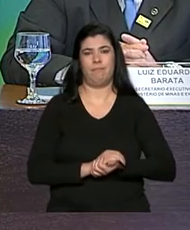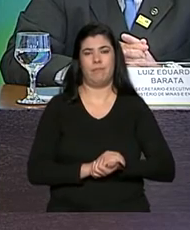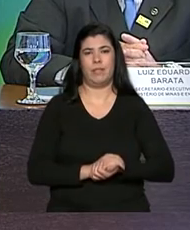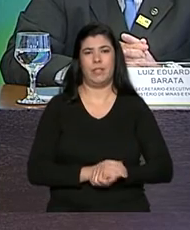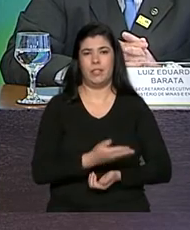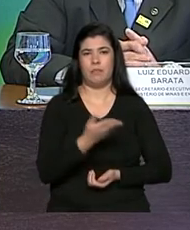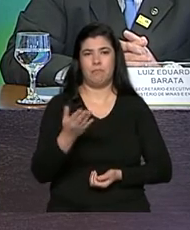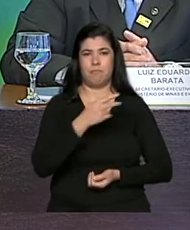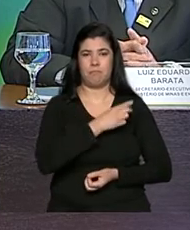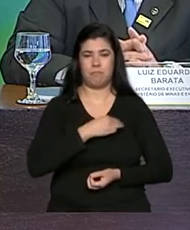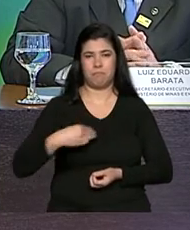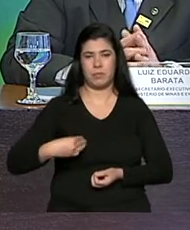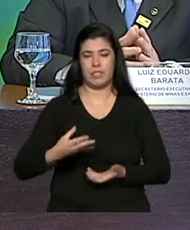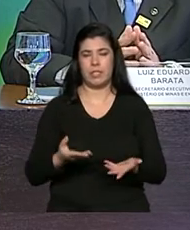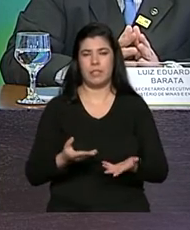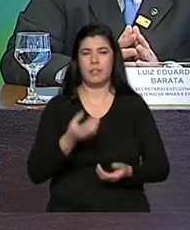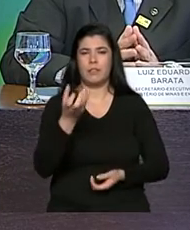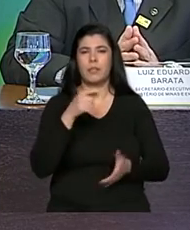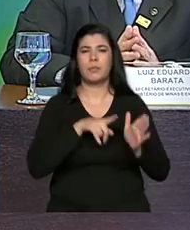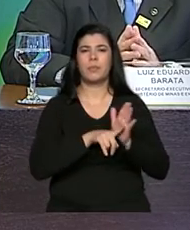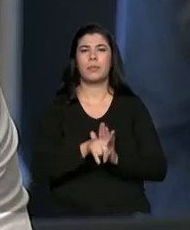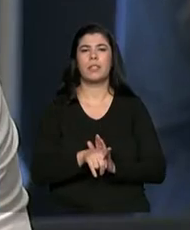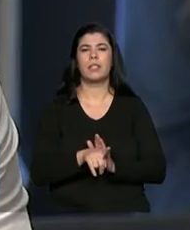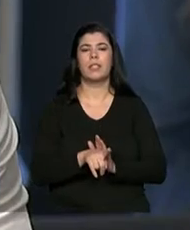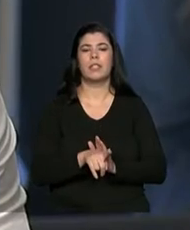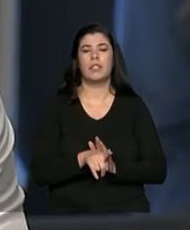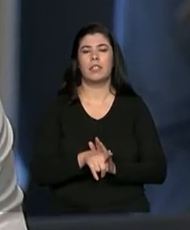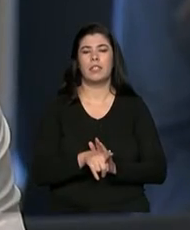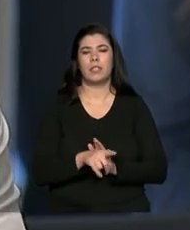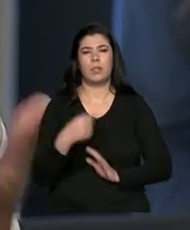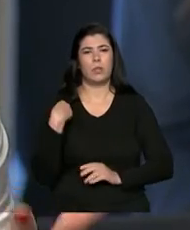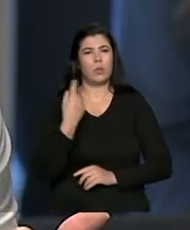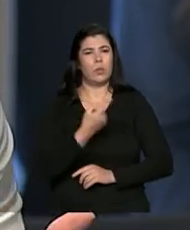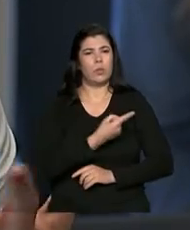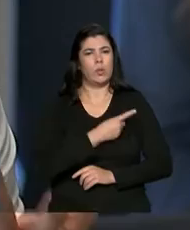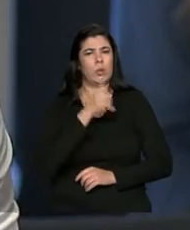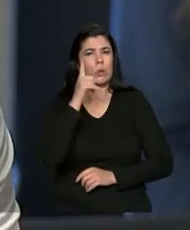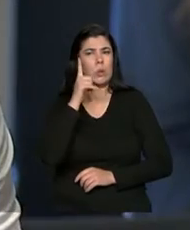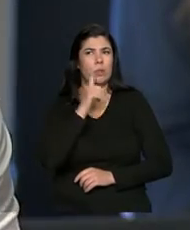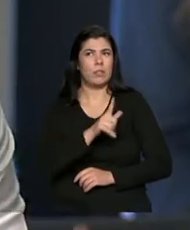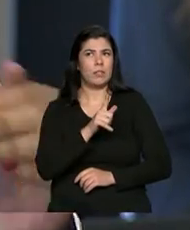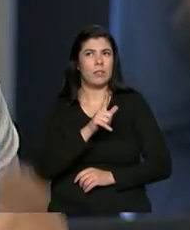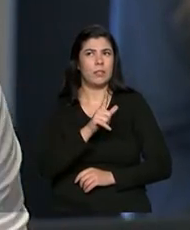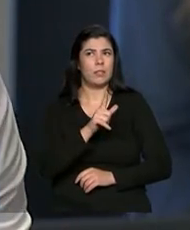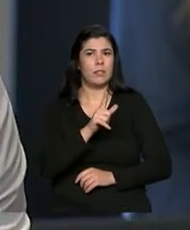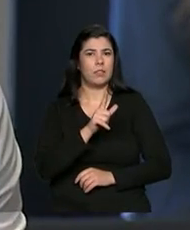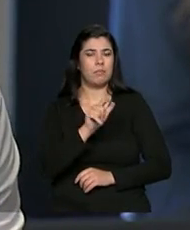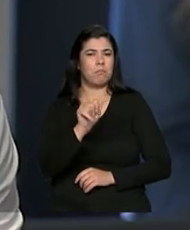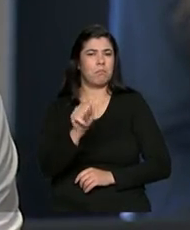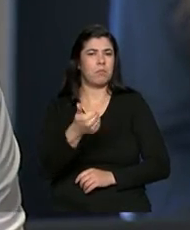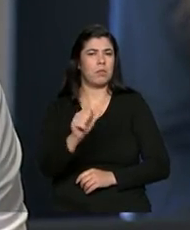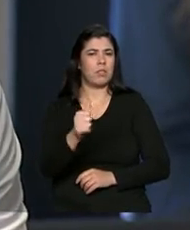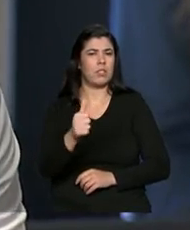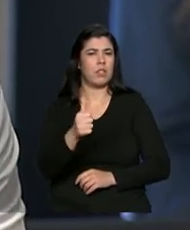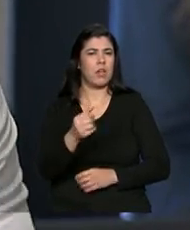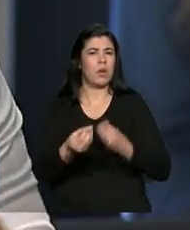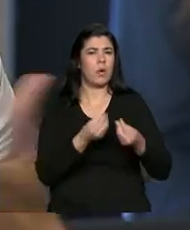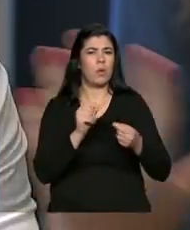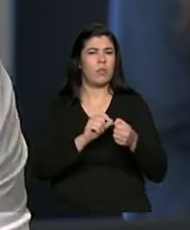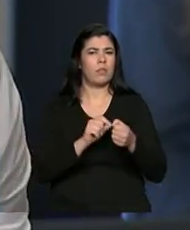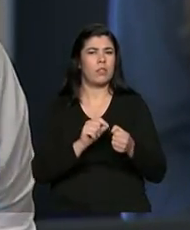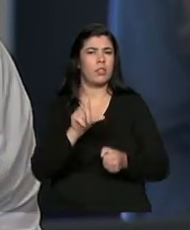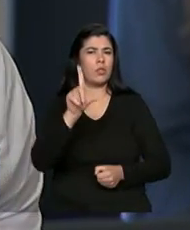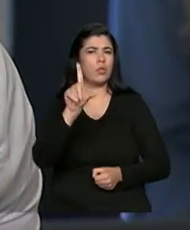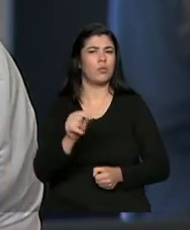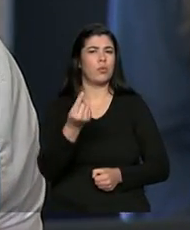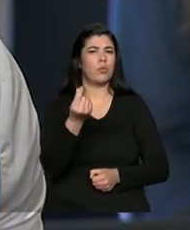barato também eu queria saber o seguinte dá pra gente fazer uma previsão de redução já na tarifa porque não